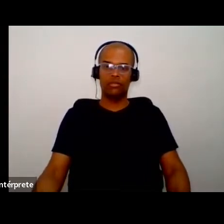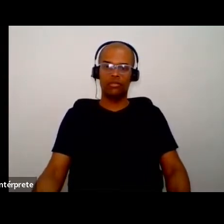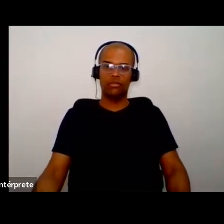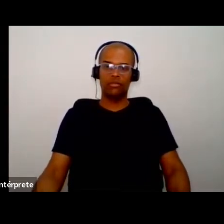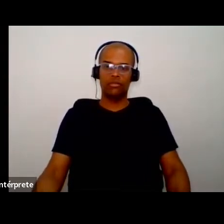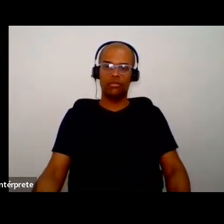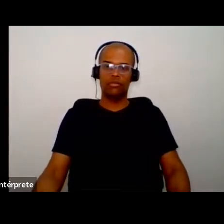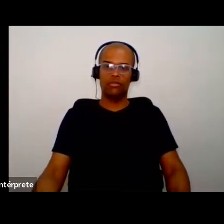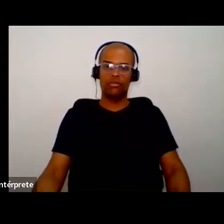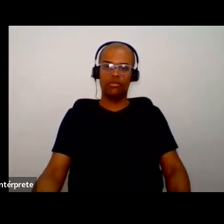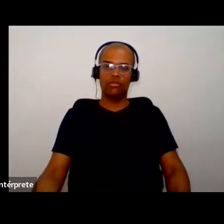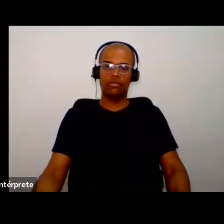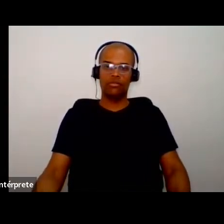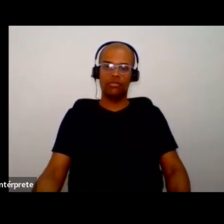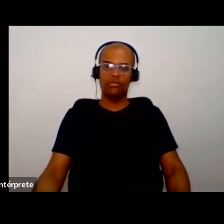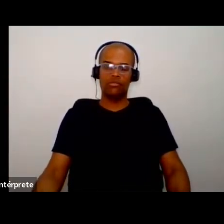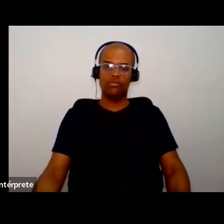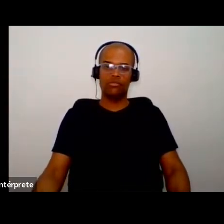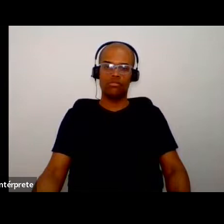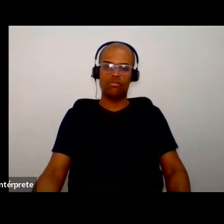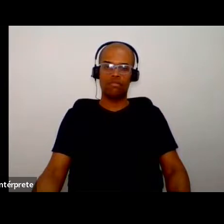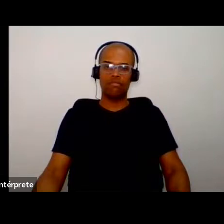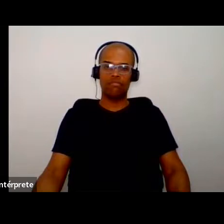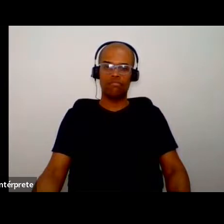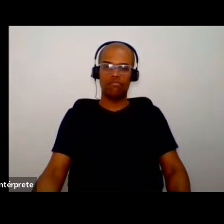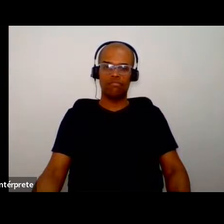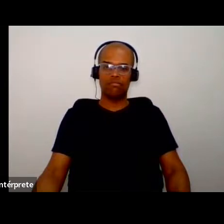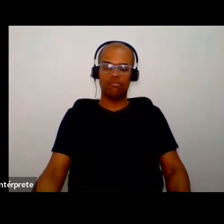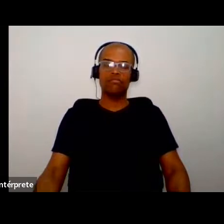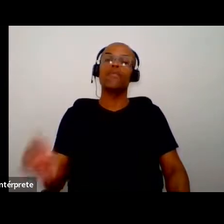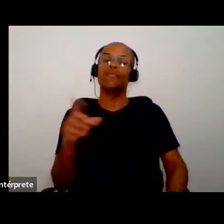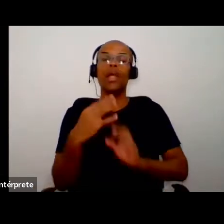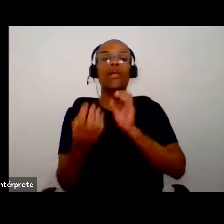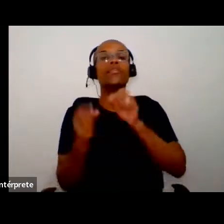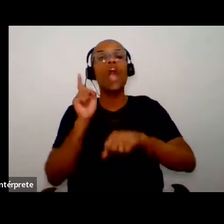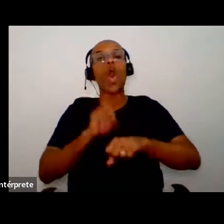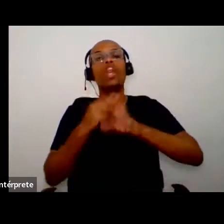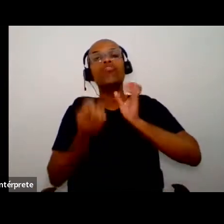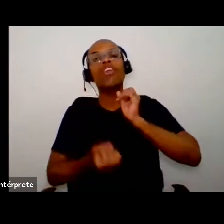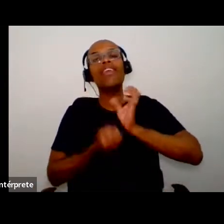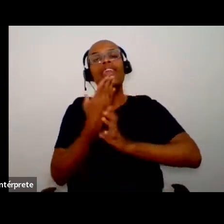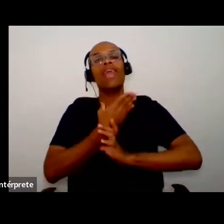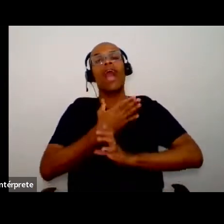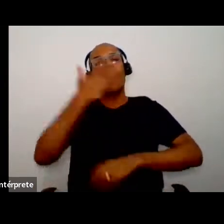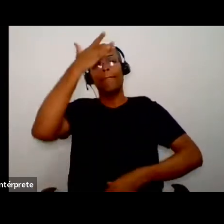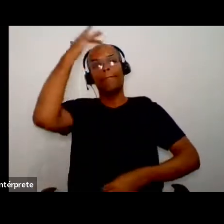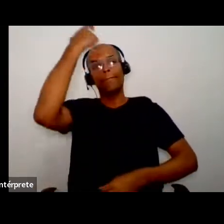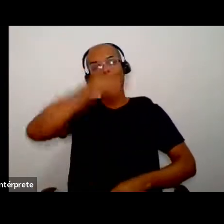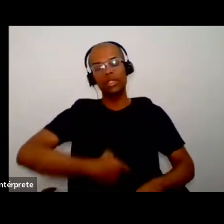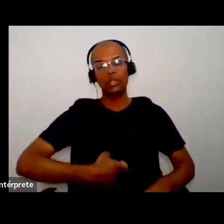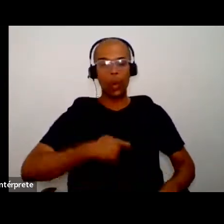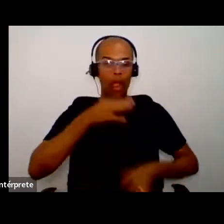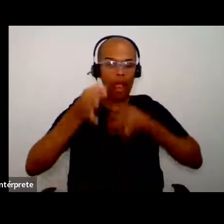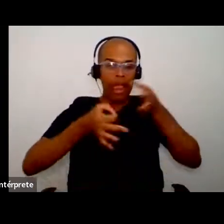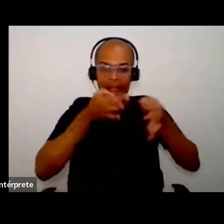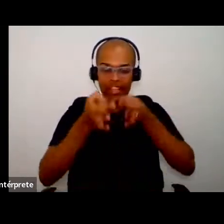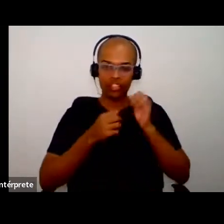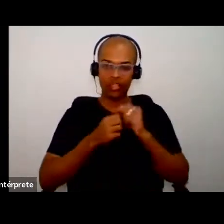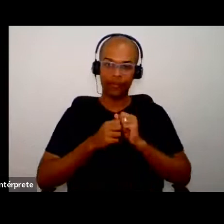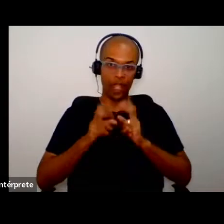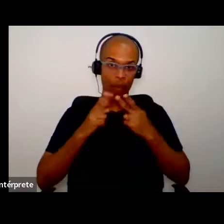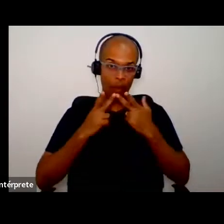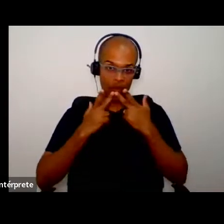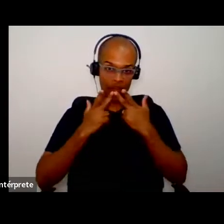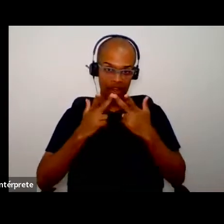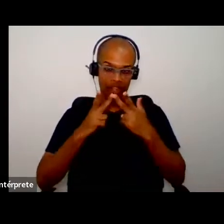Então, na verdade, na Constituição de cidadãos críticos. E, na verdade, é o que eu disse com a